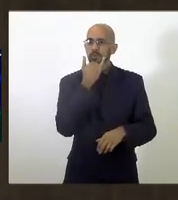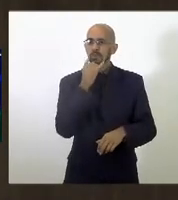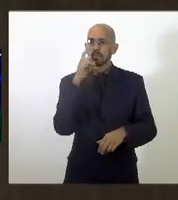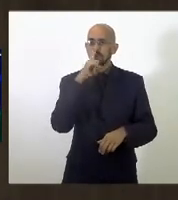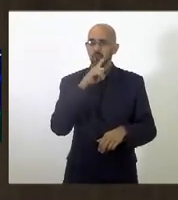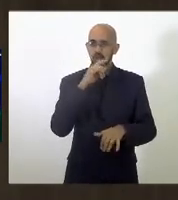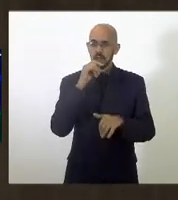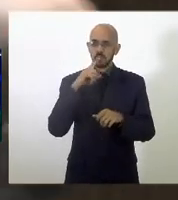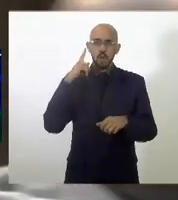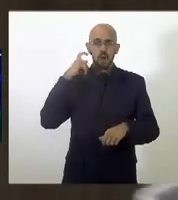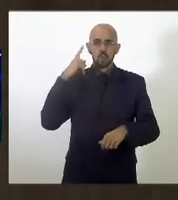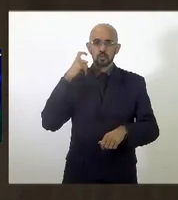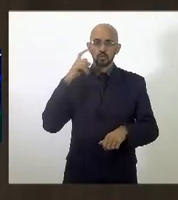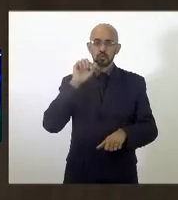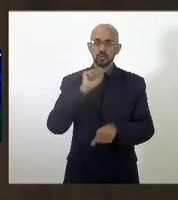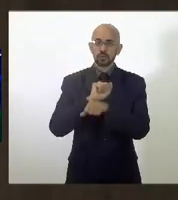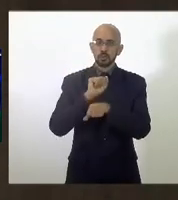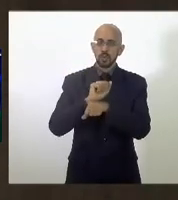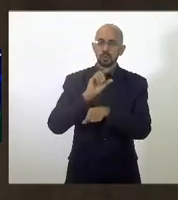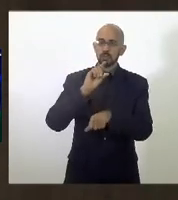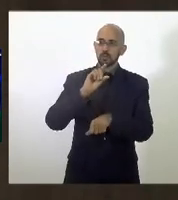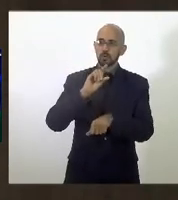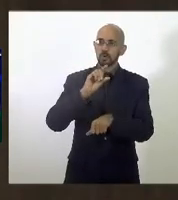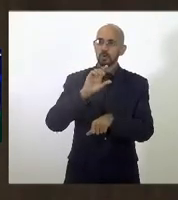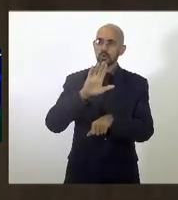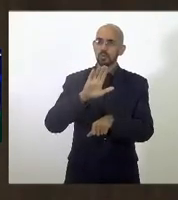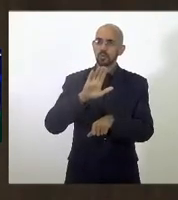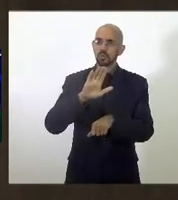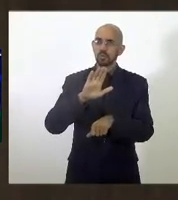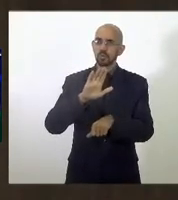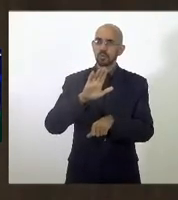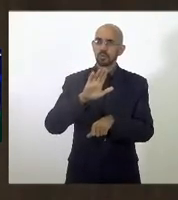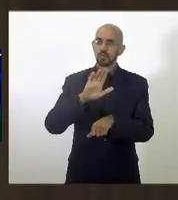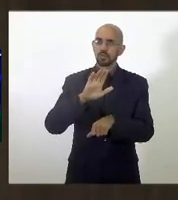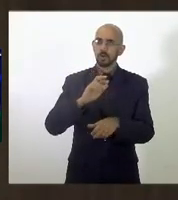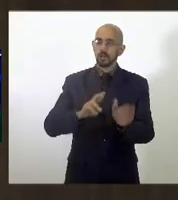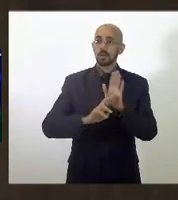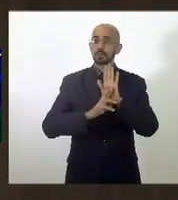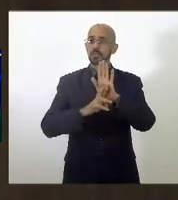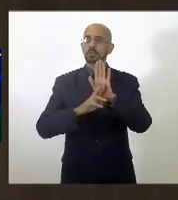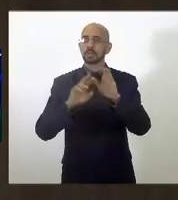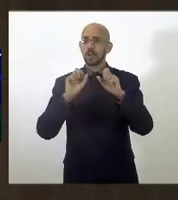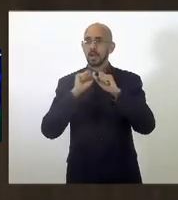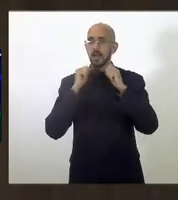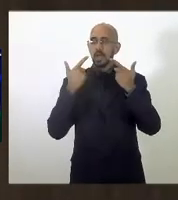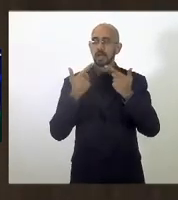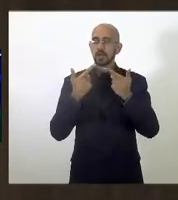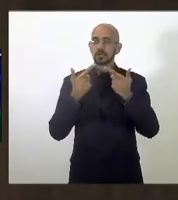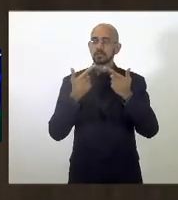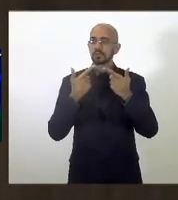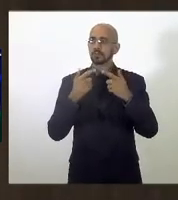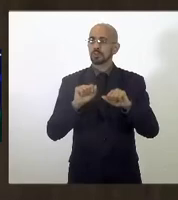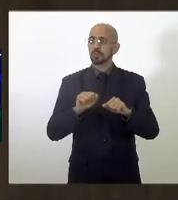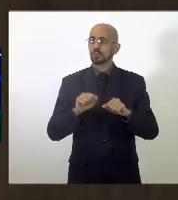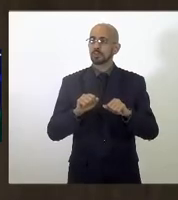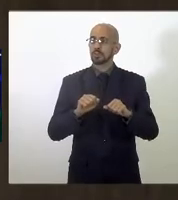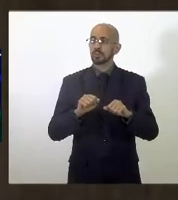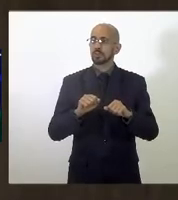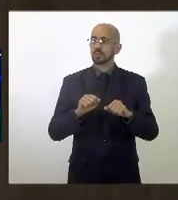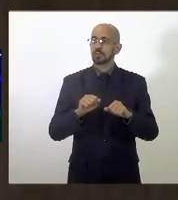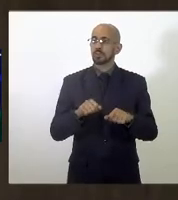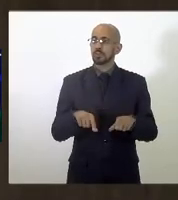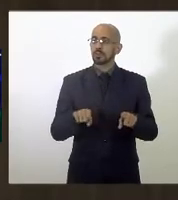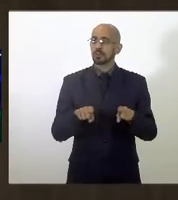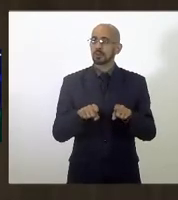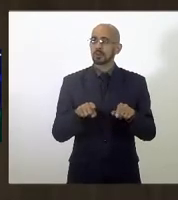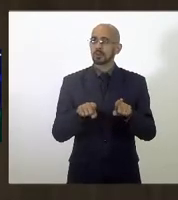eu fomos indicados para representar a LERJ nesse Conselho Consultivo. Agradeço ao deputado André